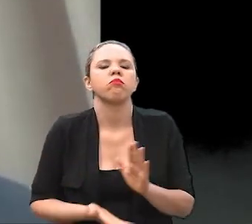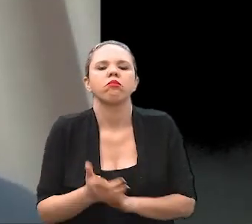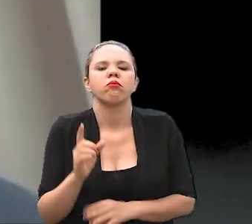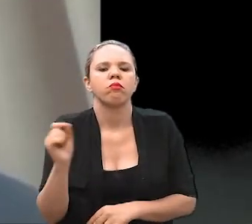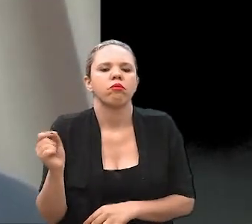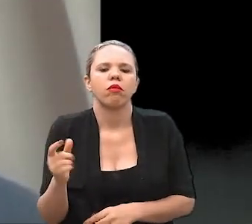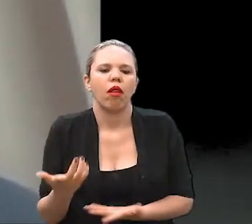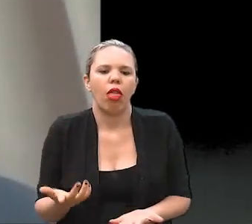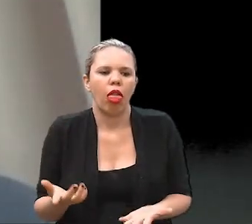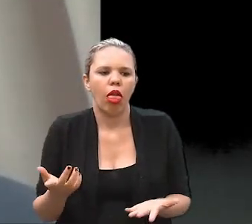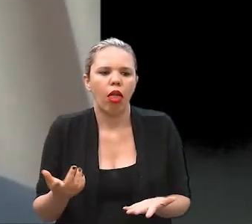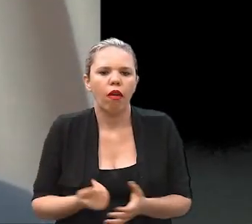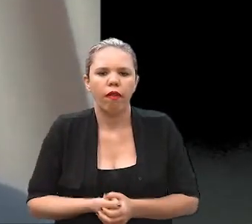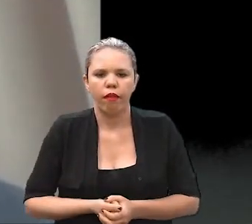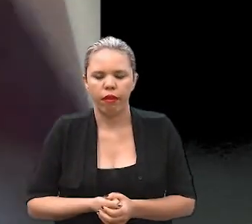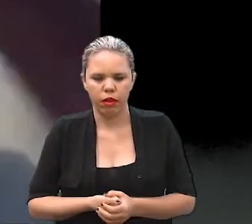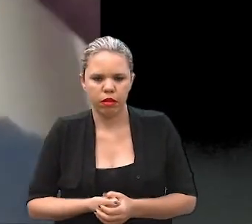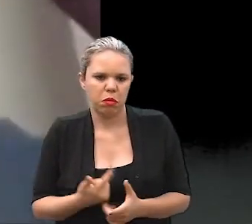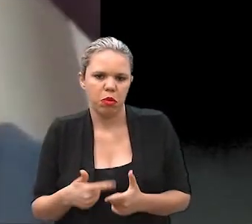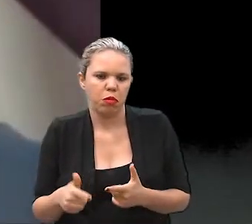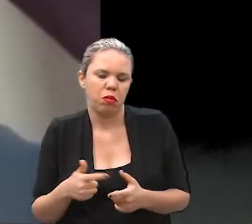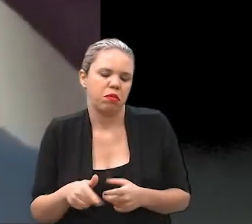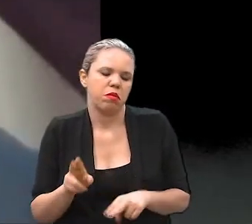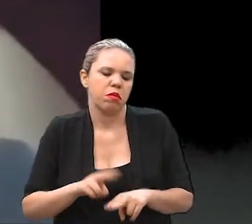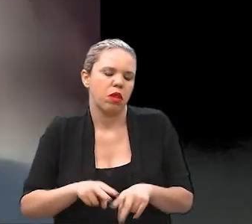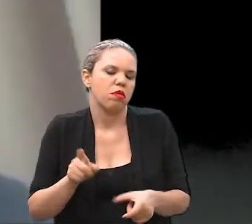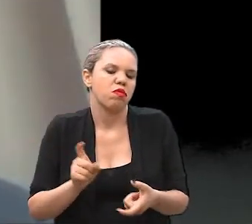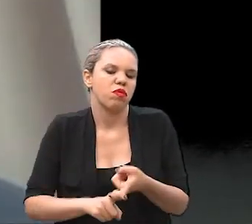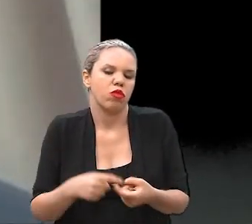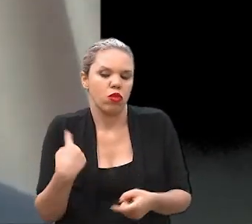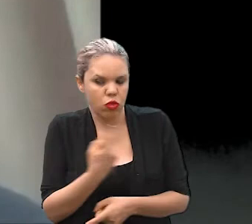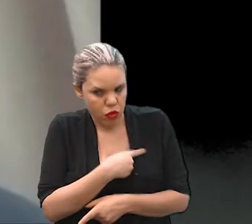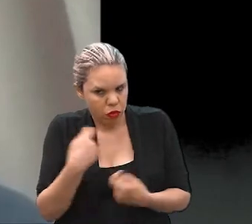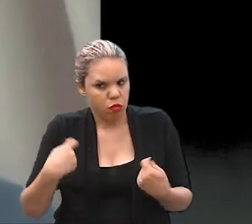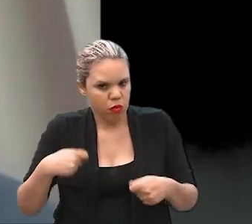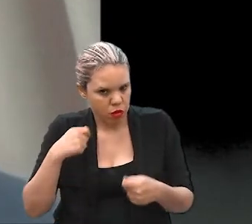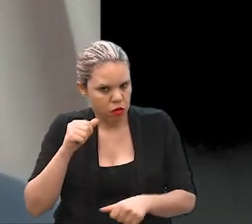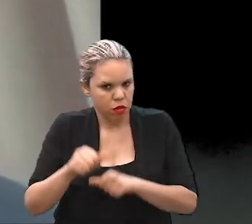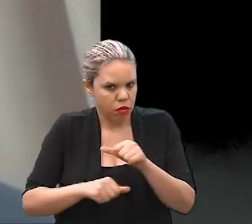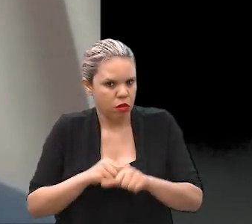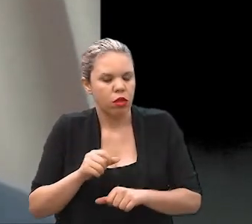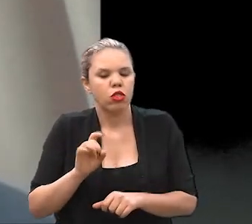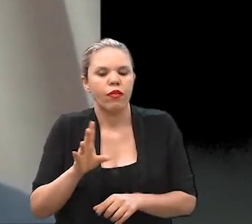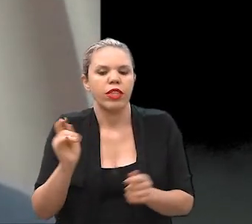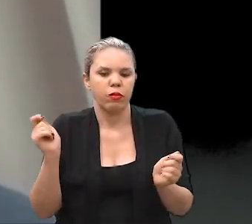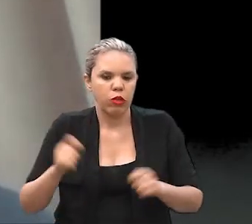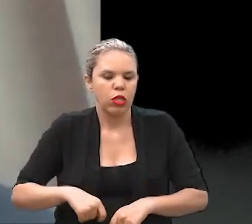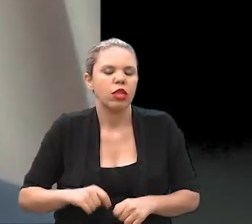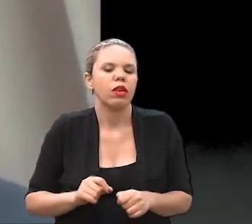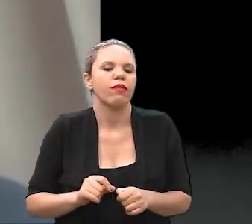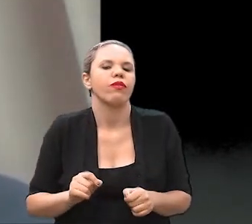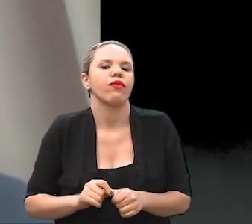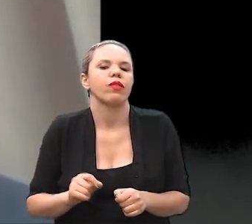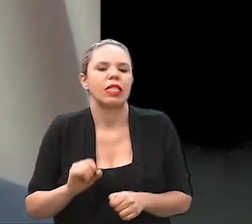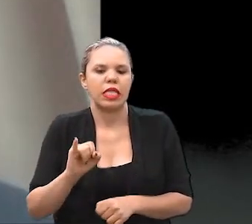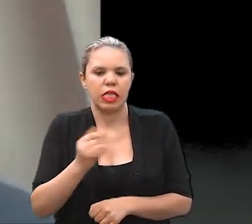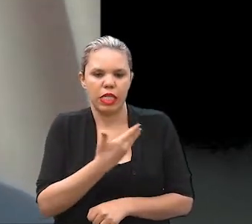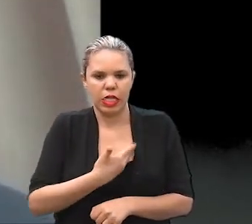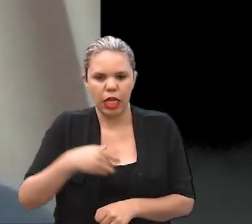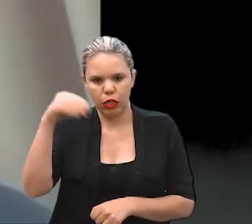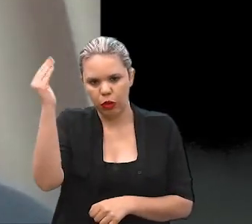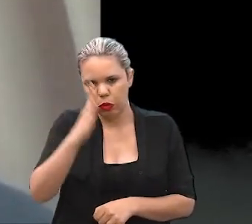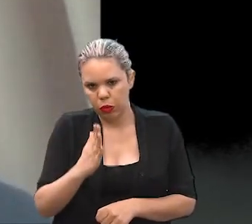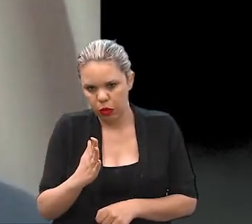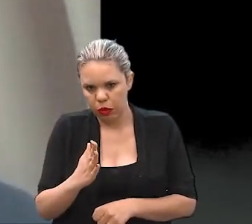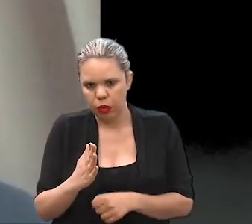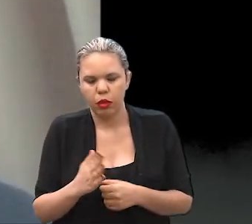se safar dessa punição. Nós precisamos, e isso só vai ser possível se o Estado brasileiro,